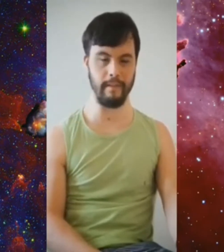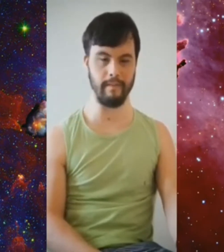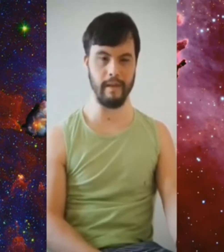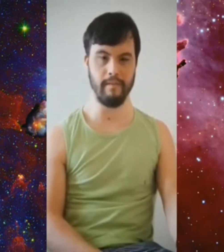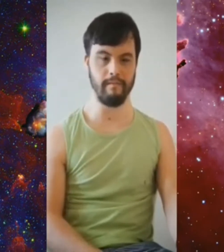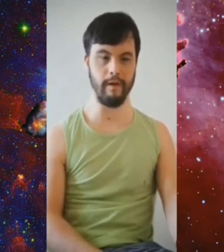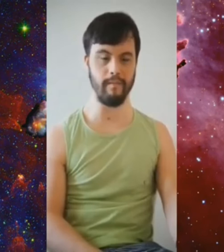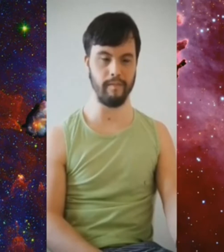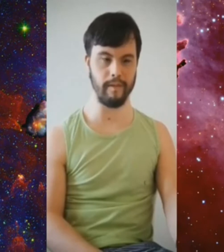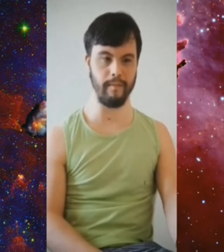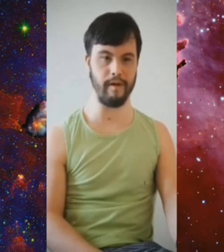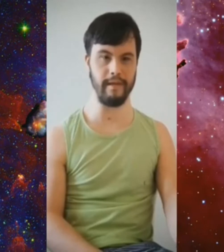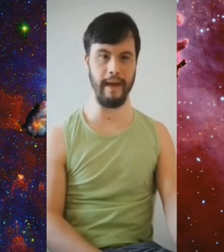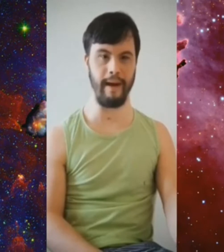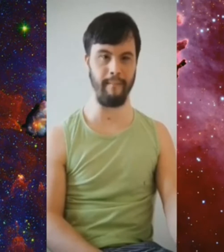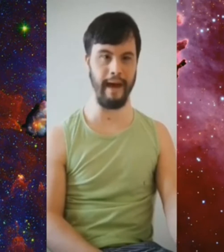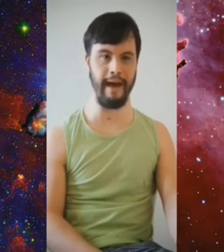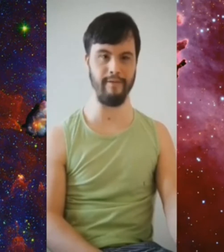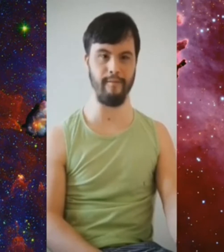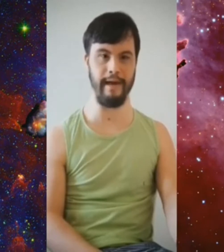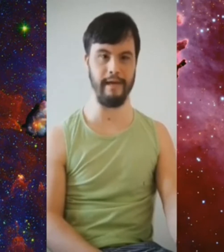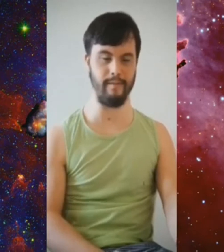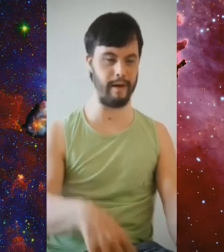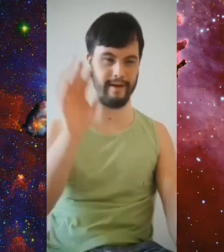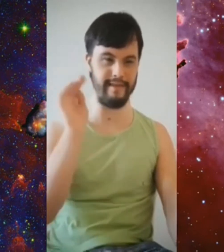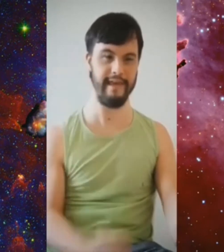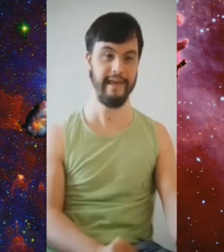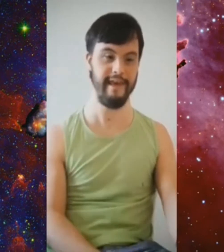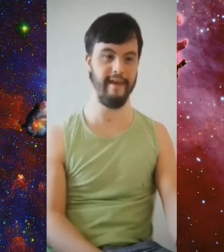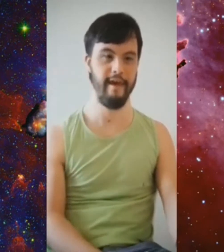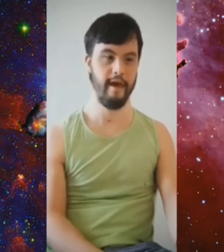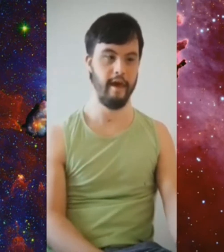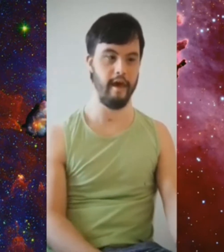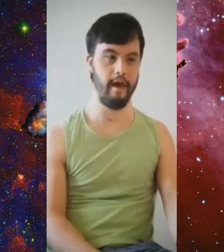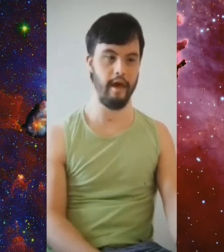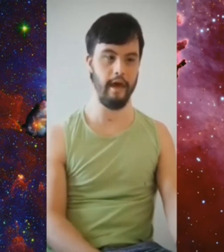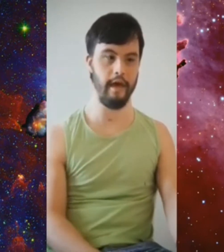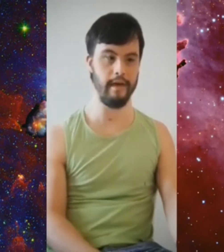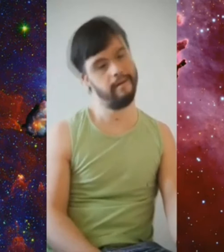você não pode dar um abraço, um beijo, uma coisa assim.